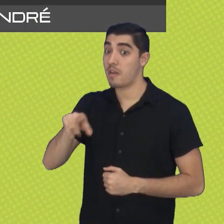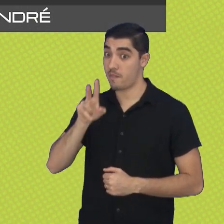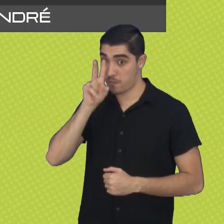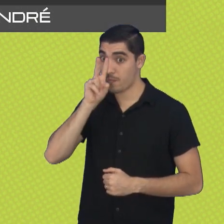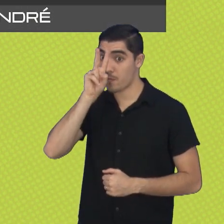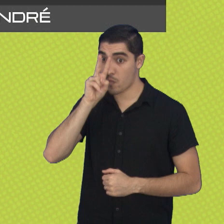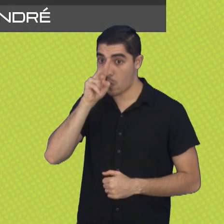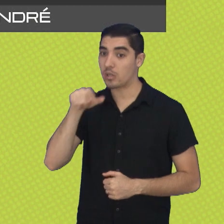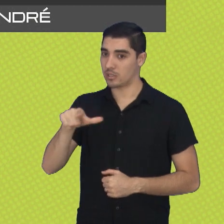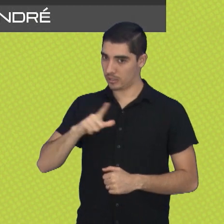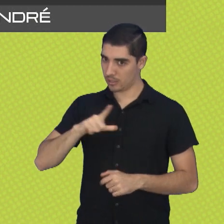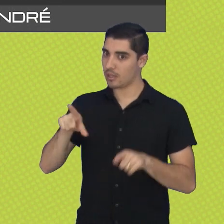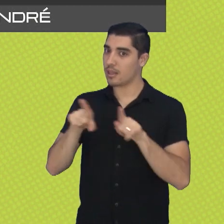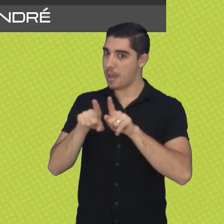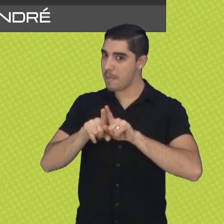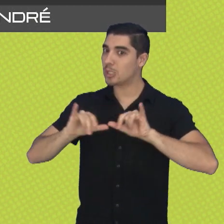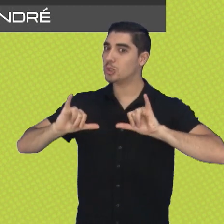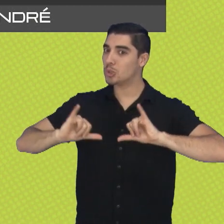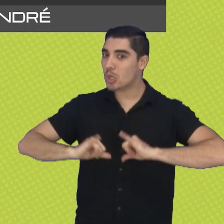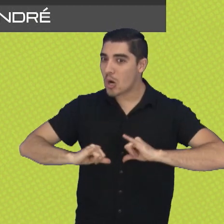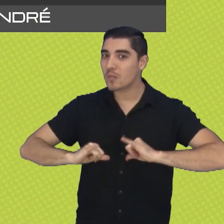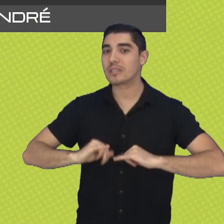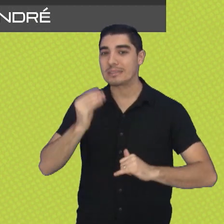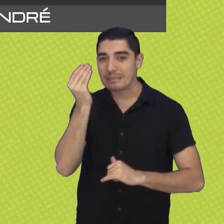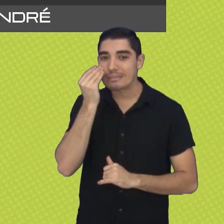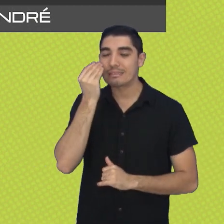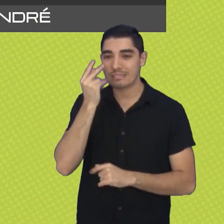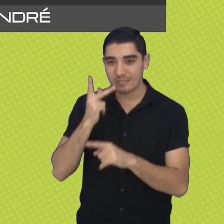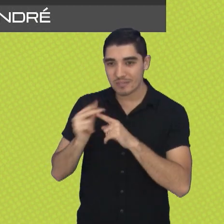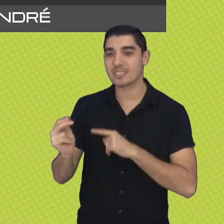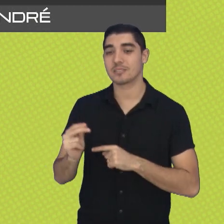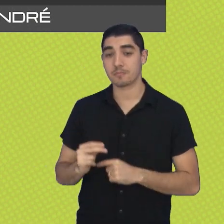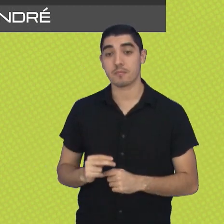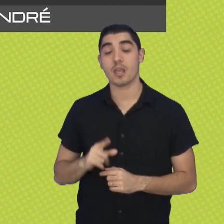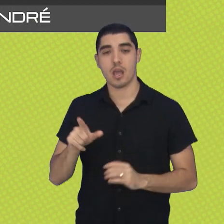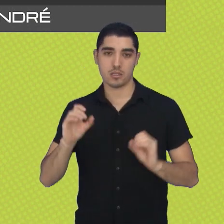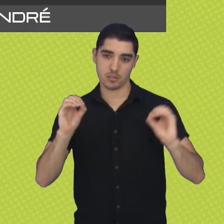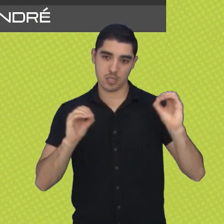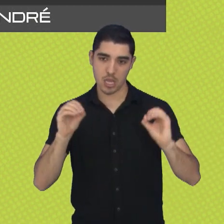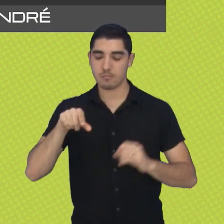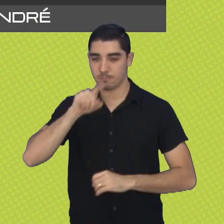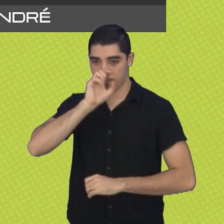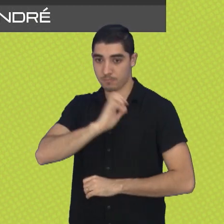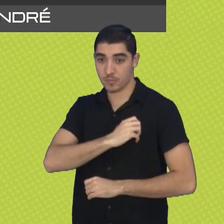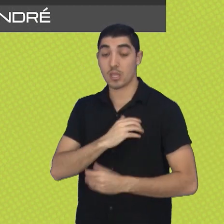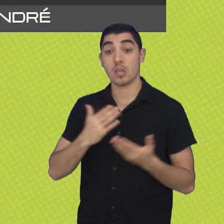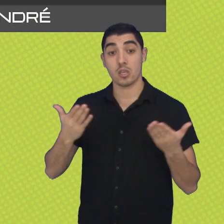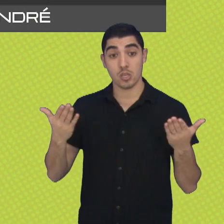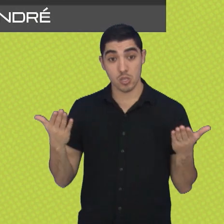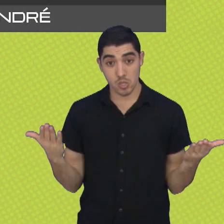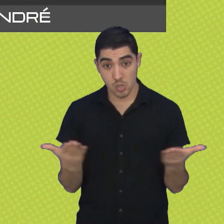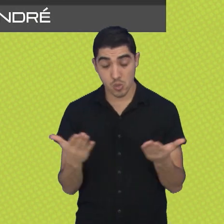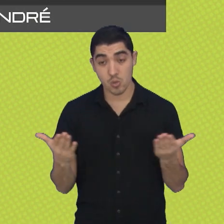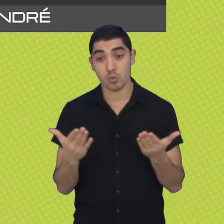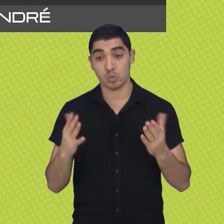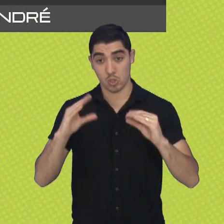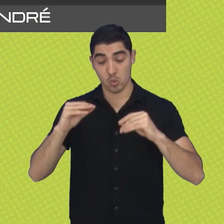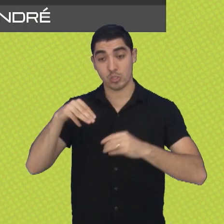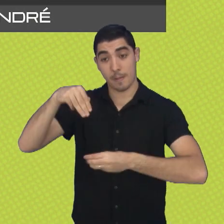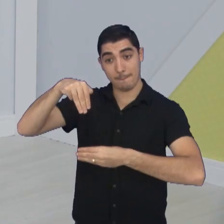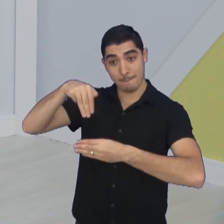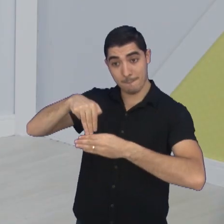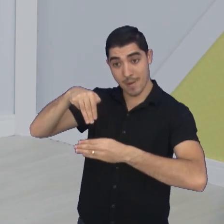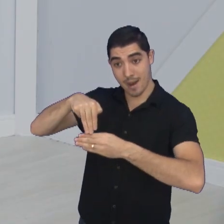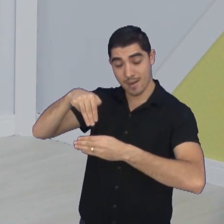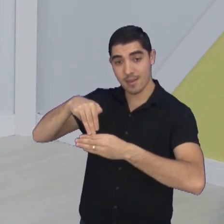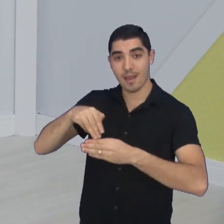aí sofrendo, também sofreu para poder vencer, mas venceu o seu primeiro jogo. 0-0 São José e Costa Rica. E este jogo aqui, Maringá e Santo André,